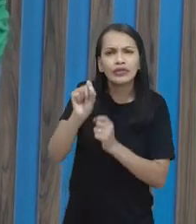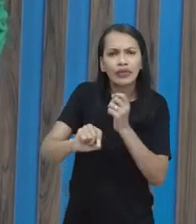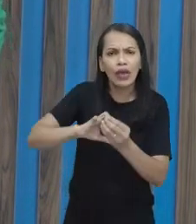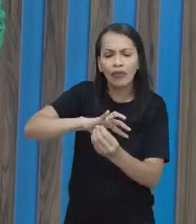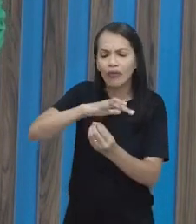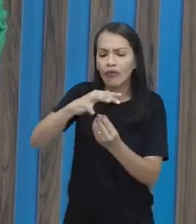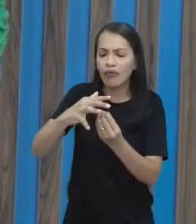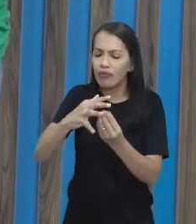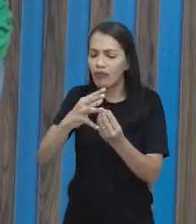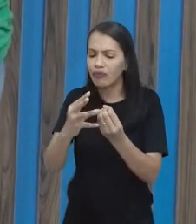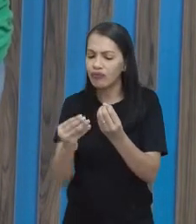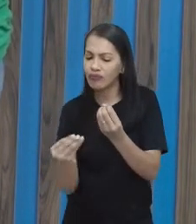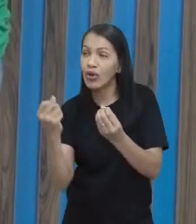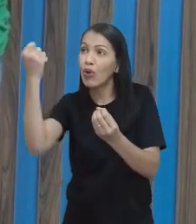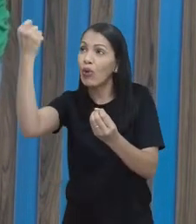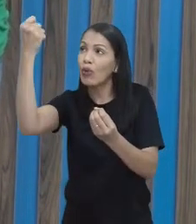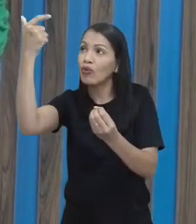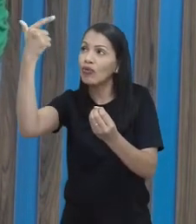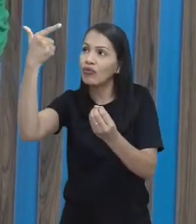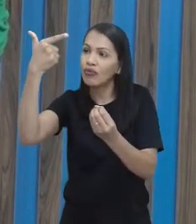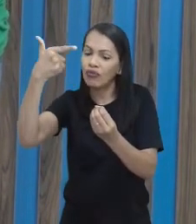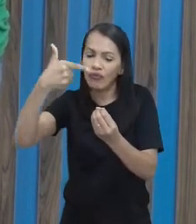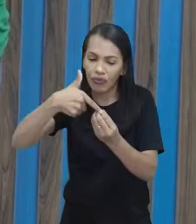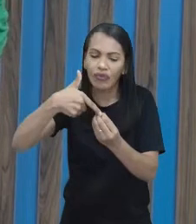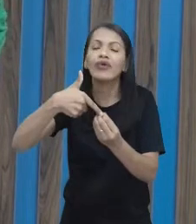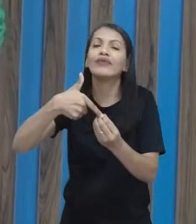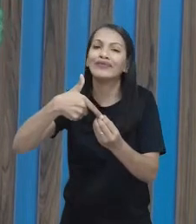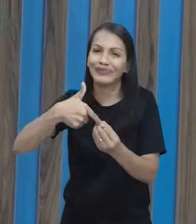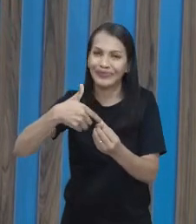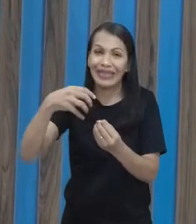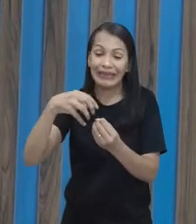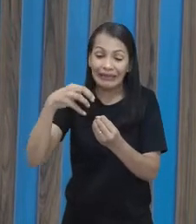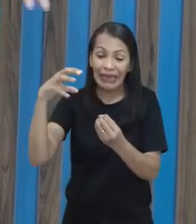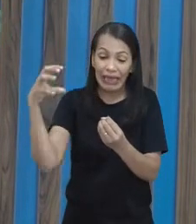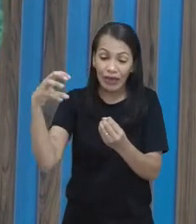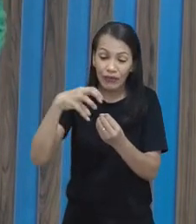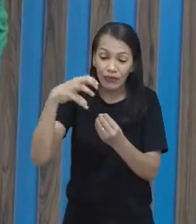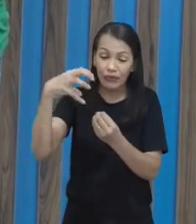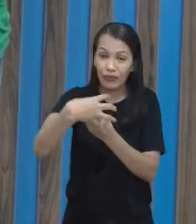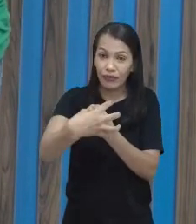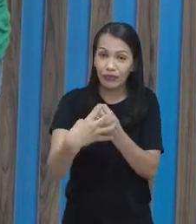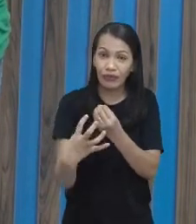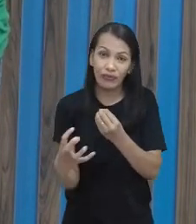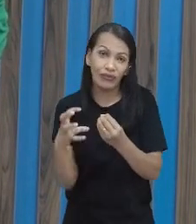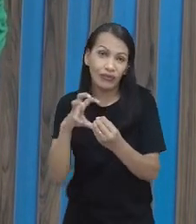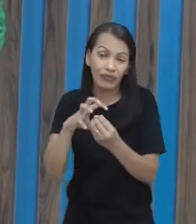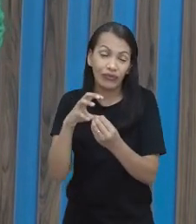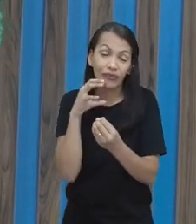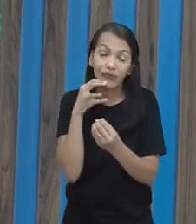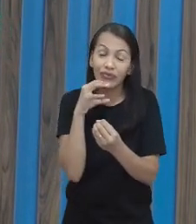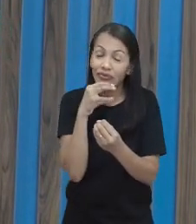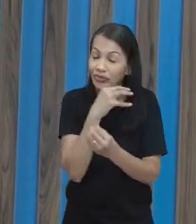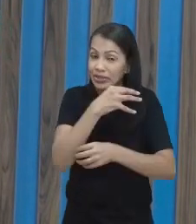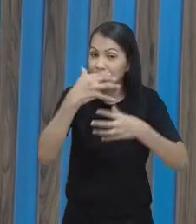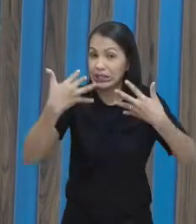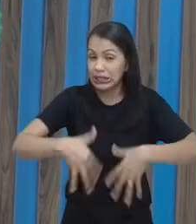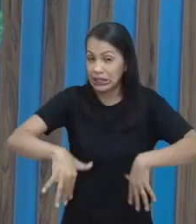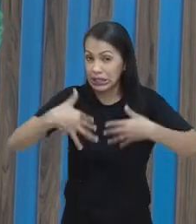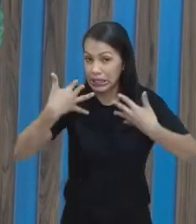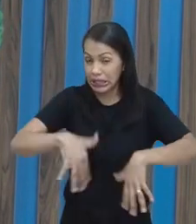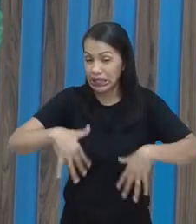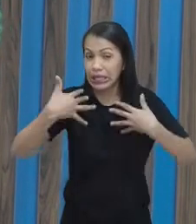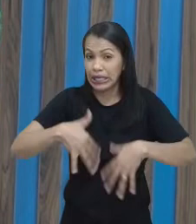Então, esses gases também, alguns deles são gases de efeito estufa, e aí já vem aquela bola de neve, né? O